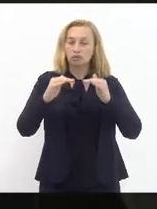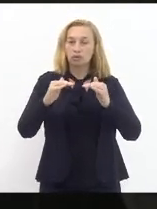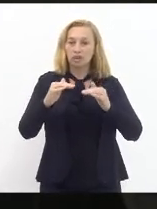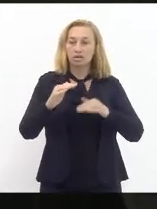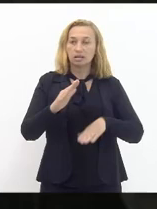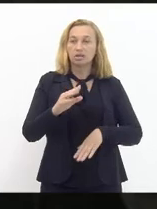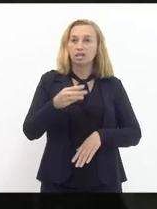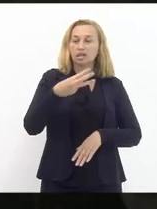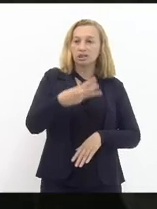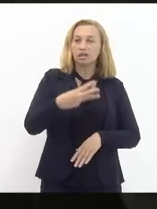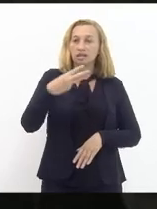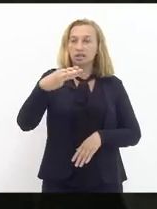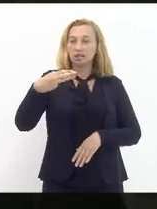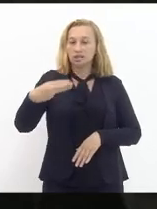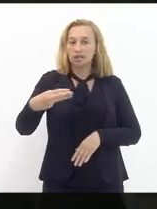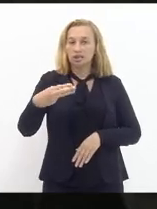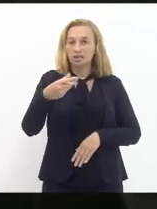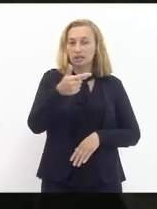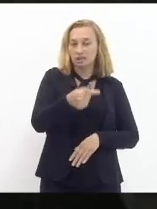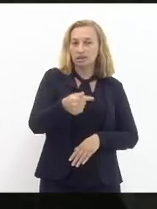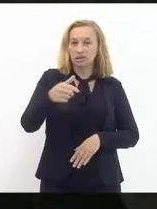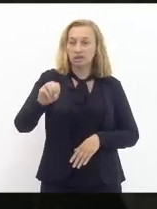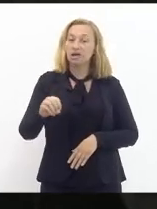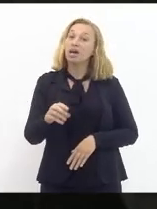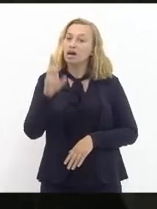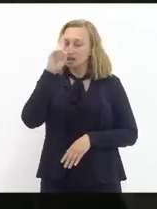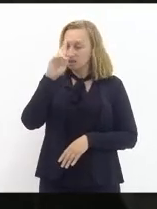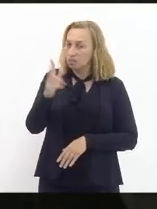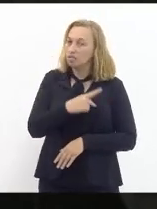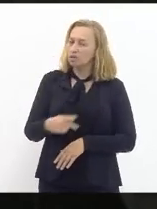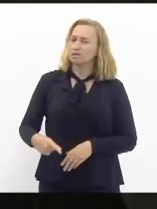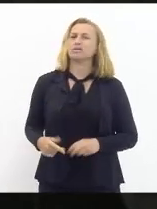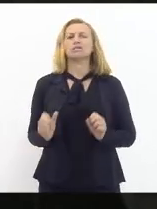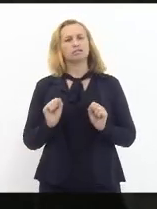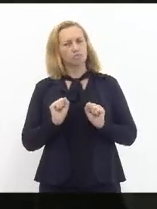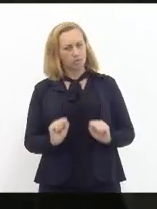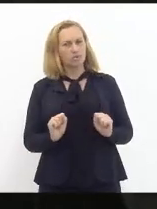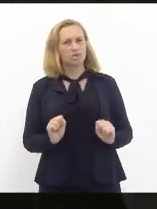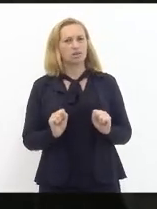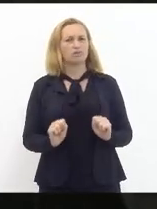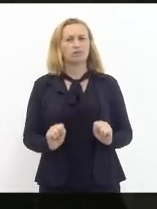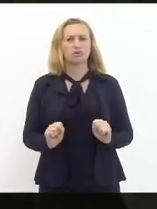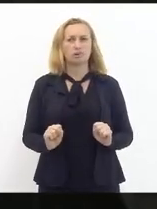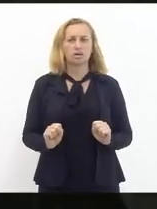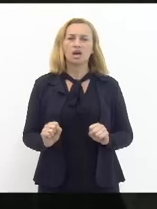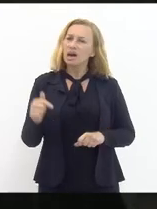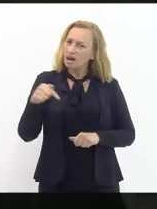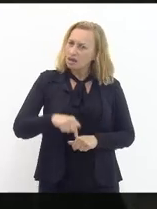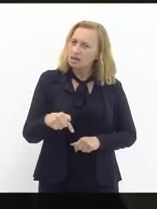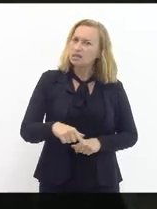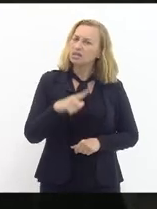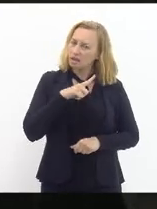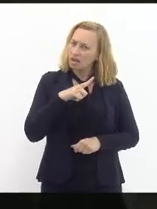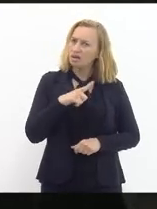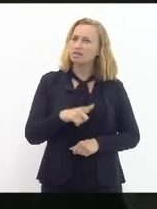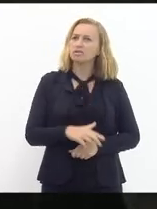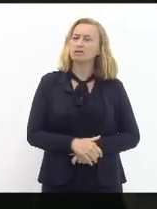33,70. Senhora presidente, é possível que aqui tenha havido